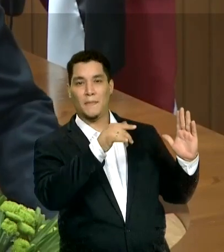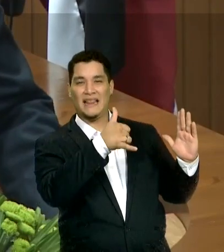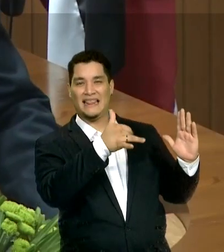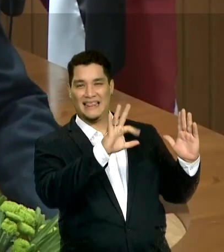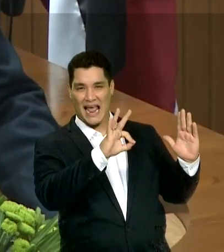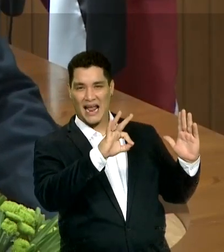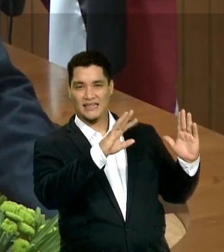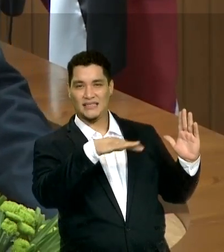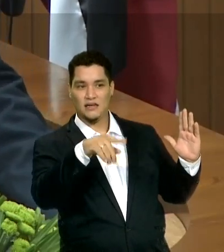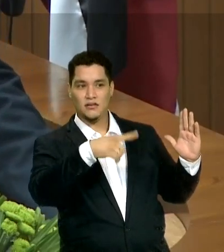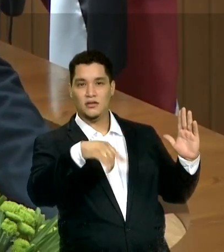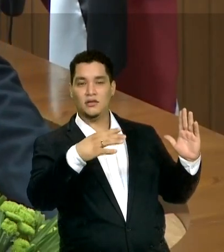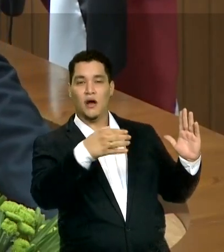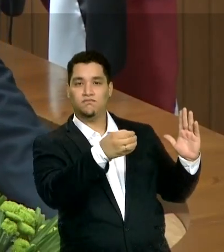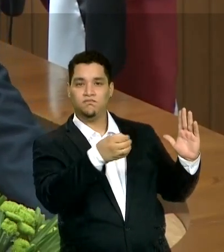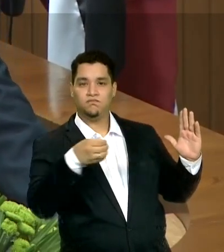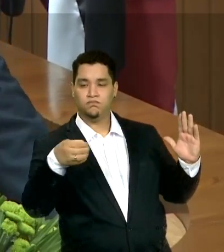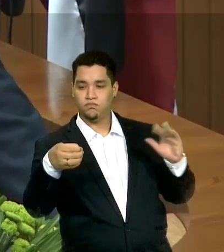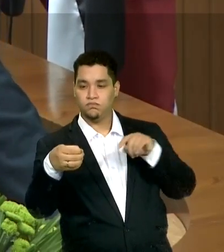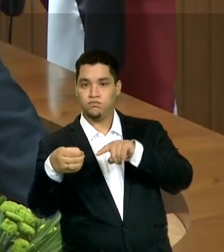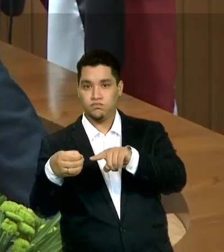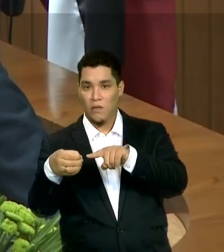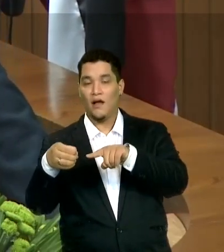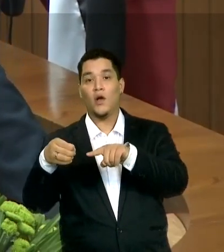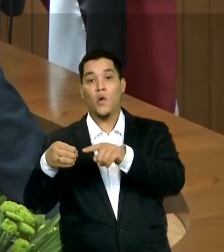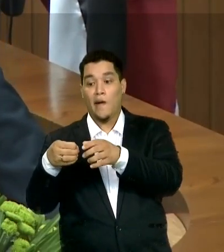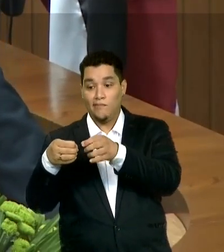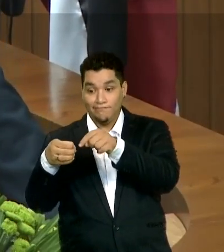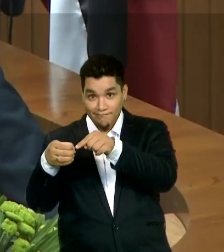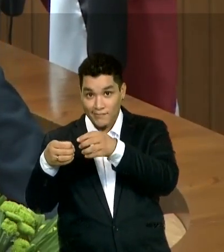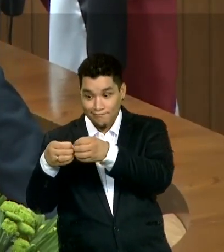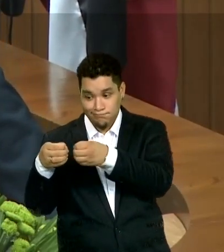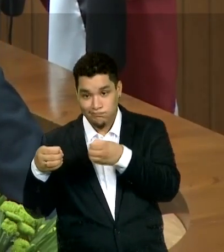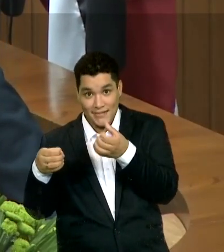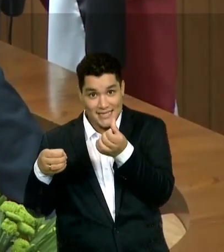foram violentadas sexualmente por familiares.